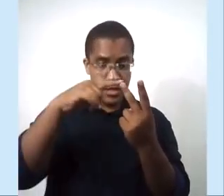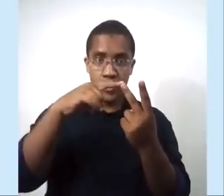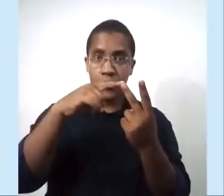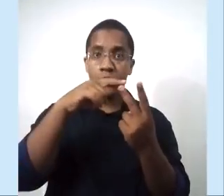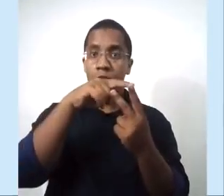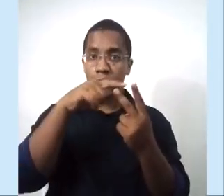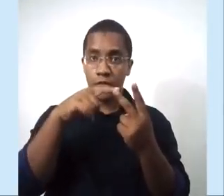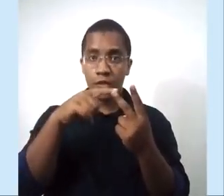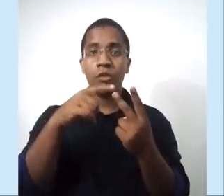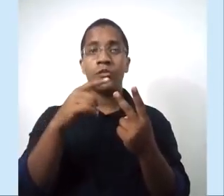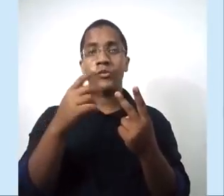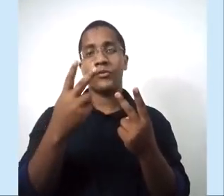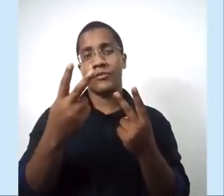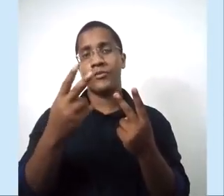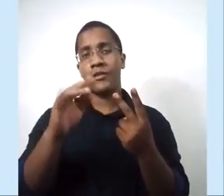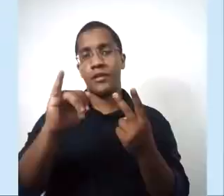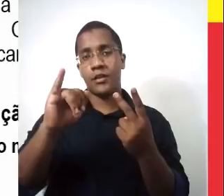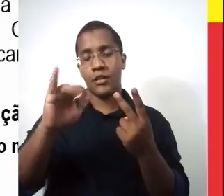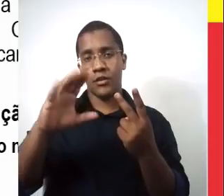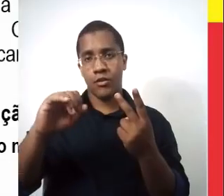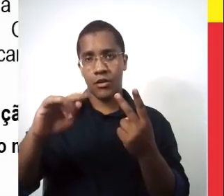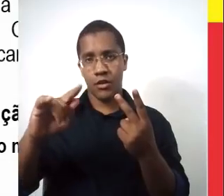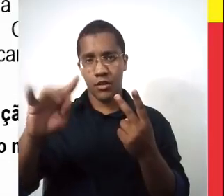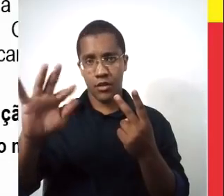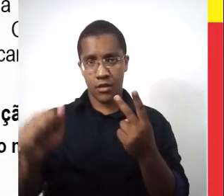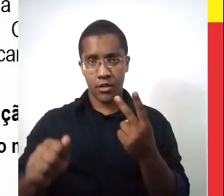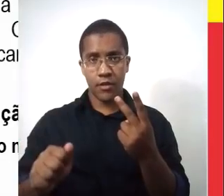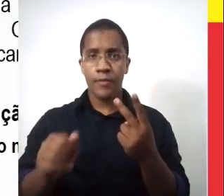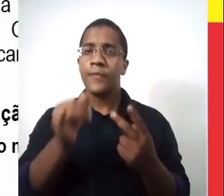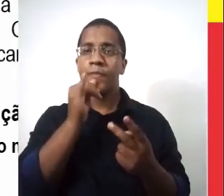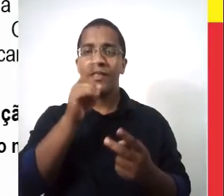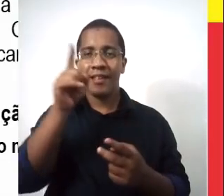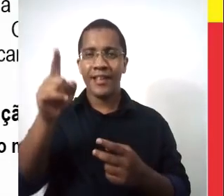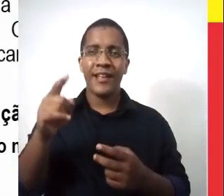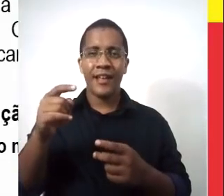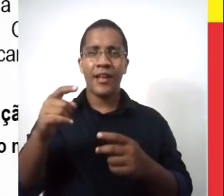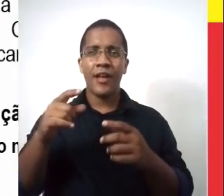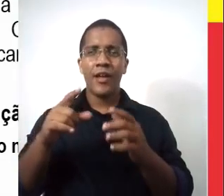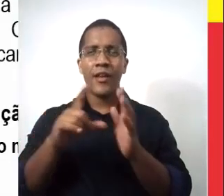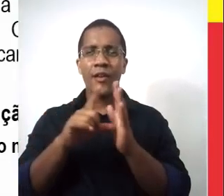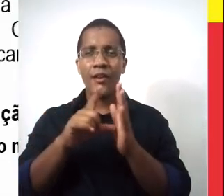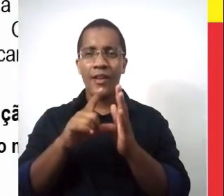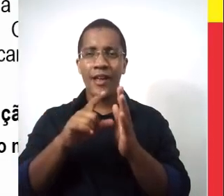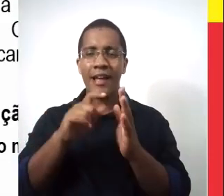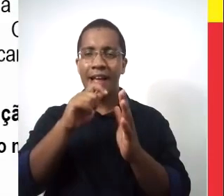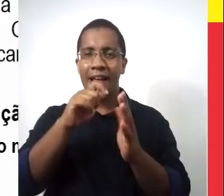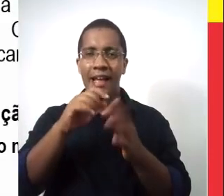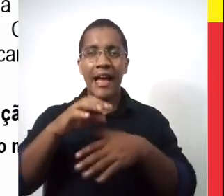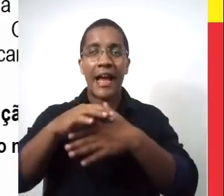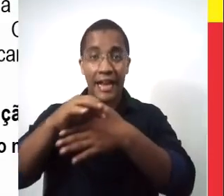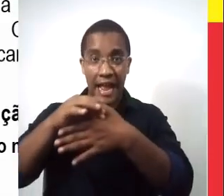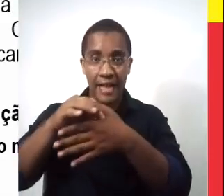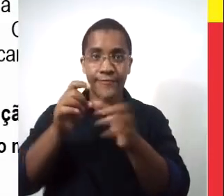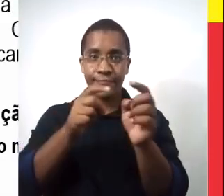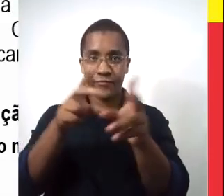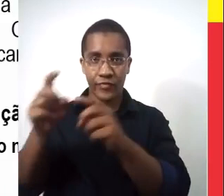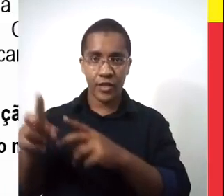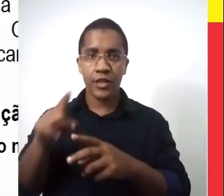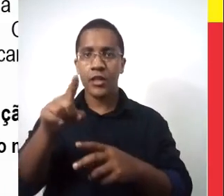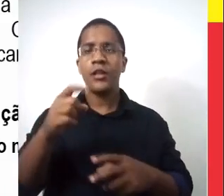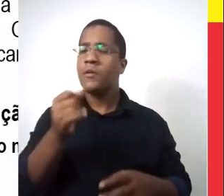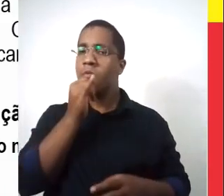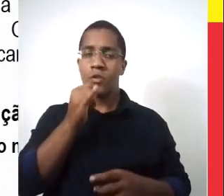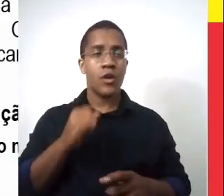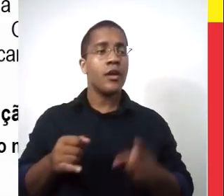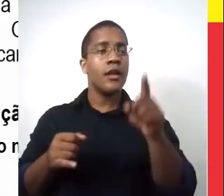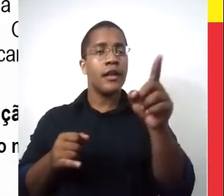incógnitas diferentes. Então veja aí na tela. No açougue, o quilograma de determinado tipo de carne custa